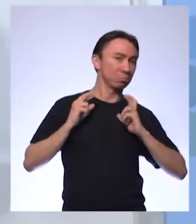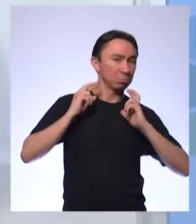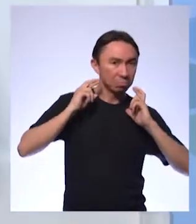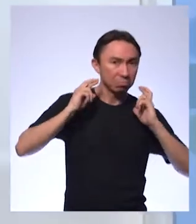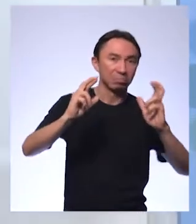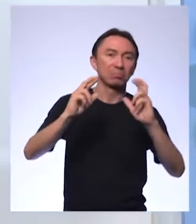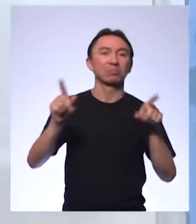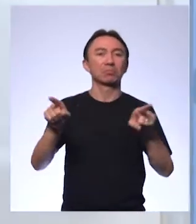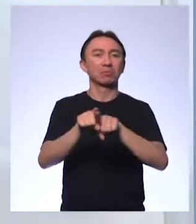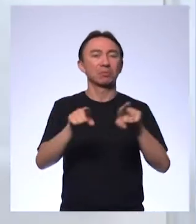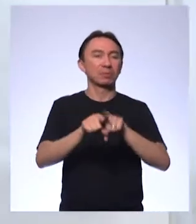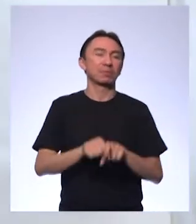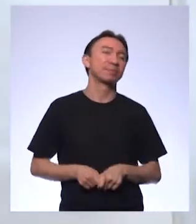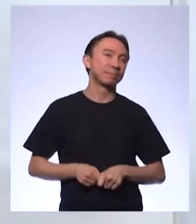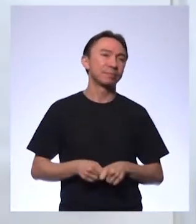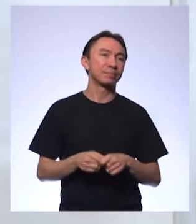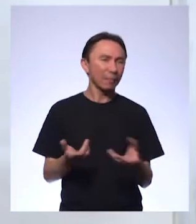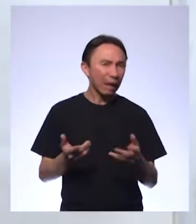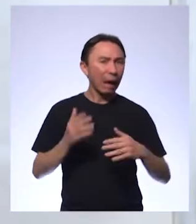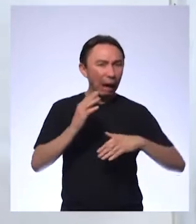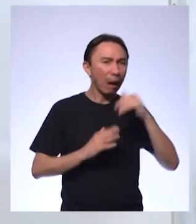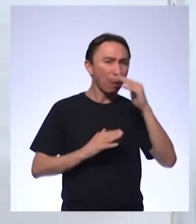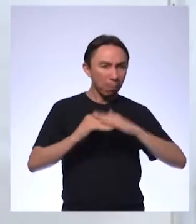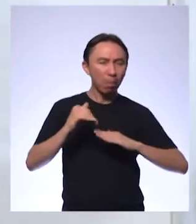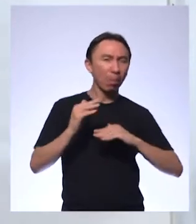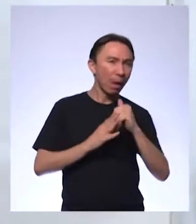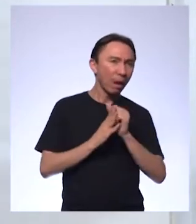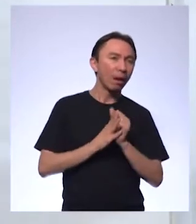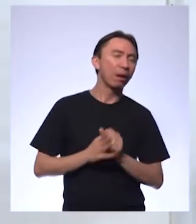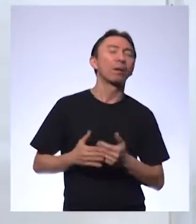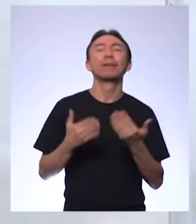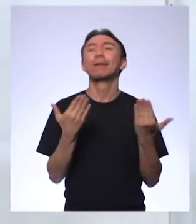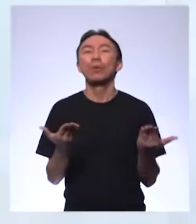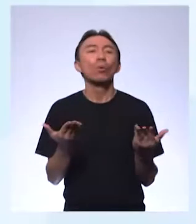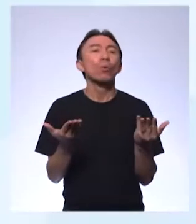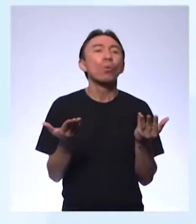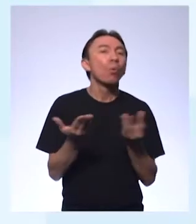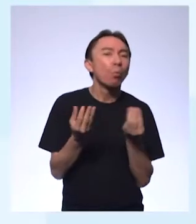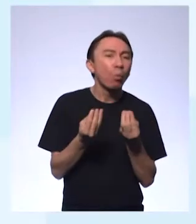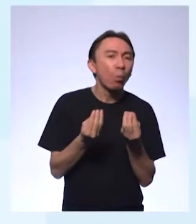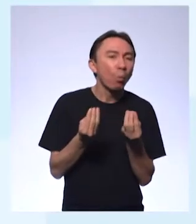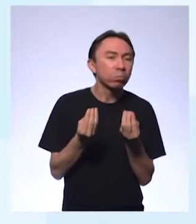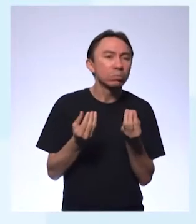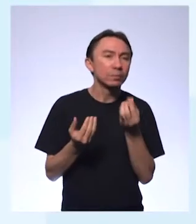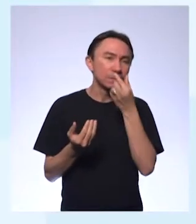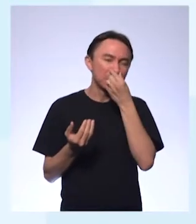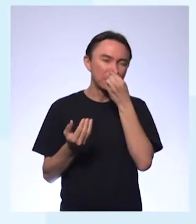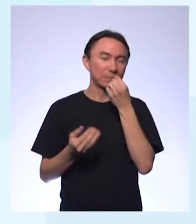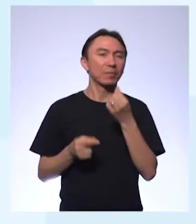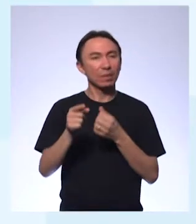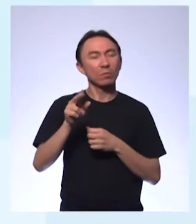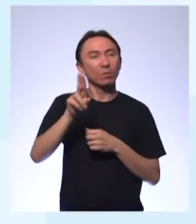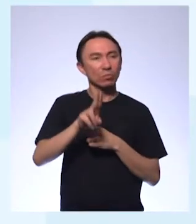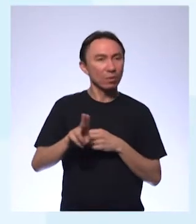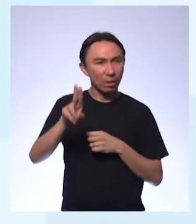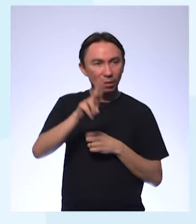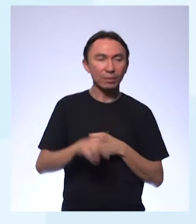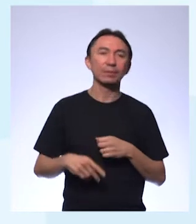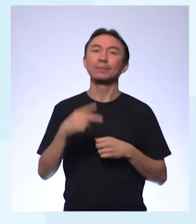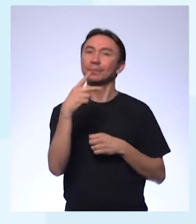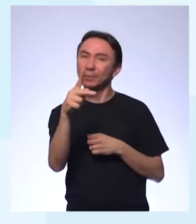estão as habilidades, né? Como que nós vamos trabalhar isso aí? Então você vai utilizar o seu caderno para